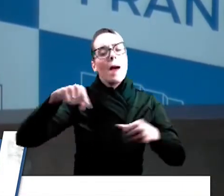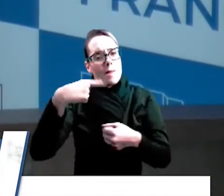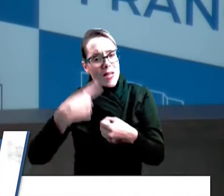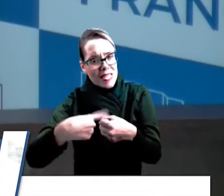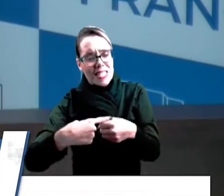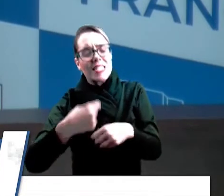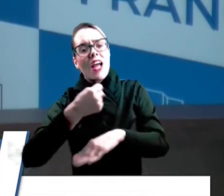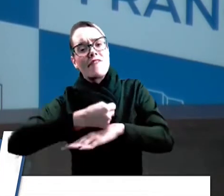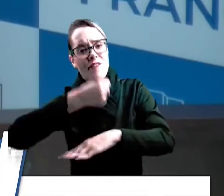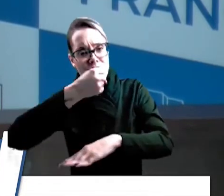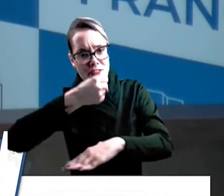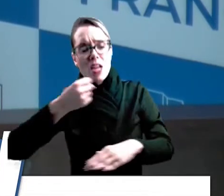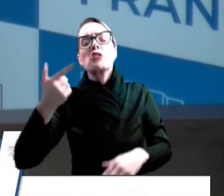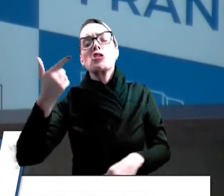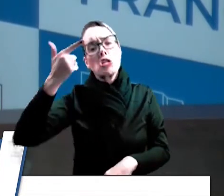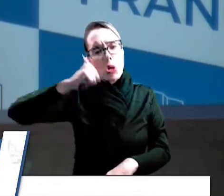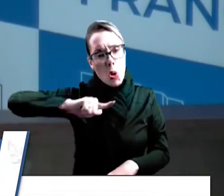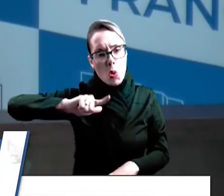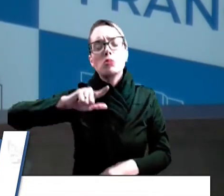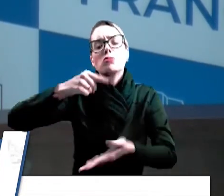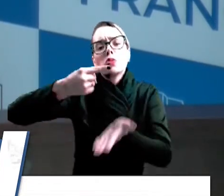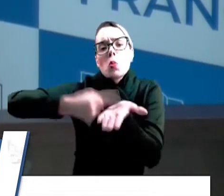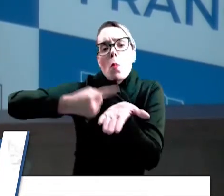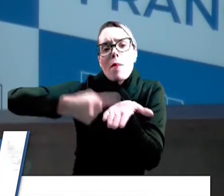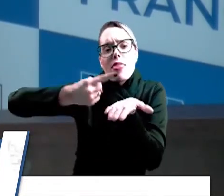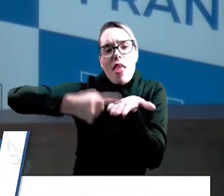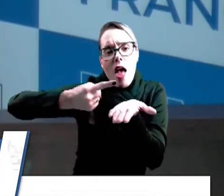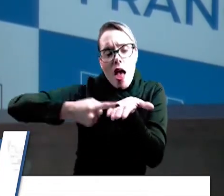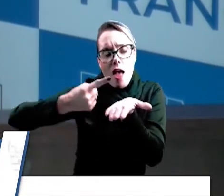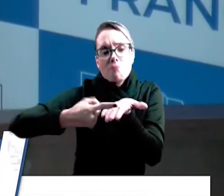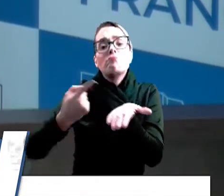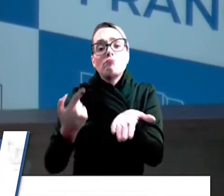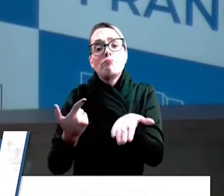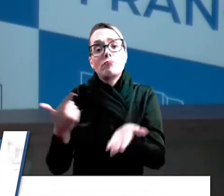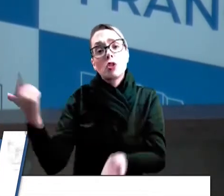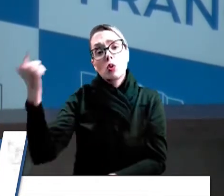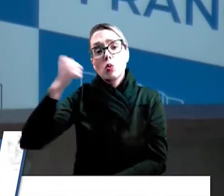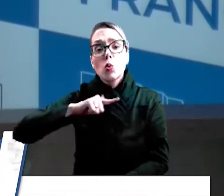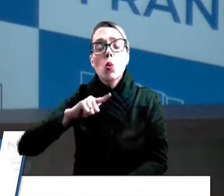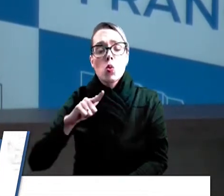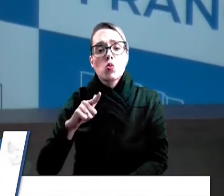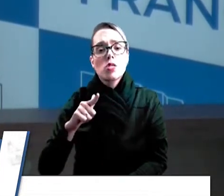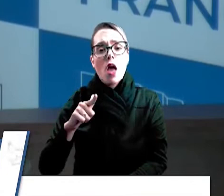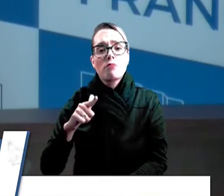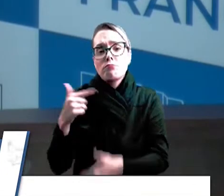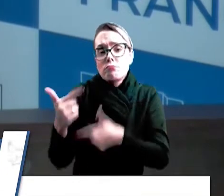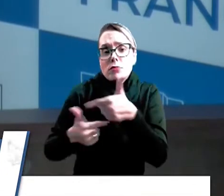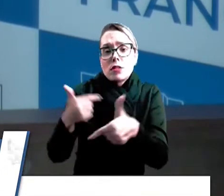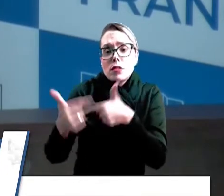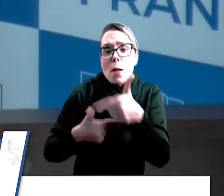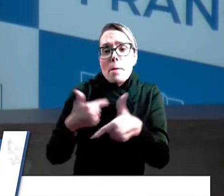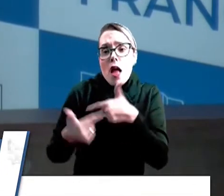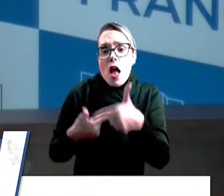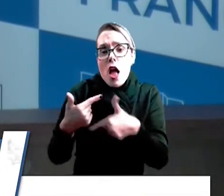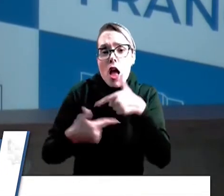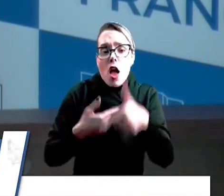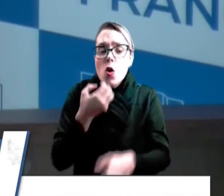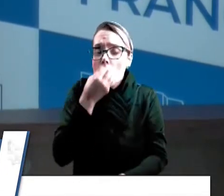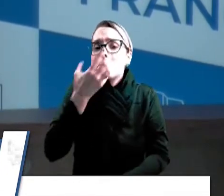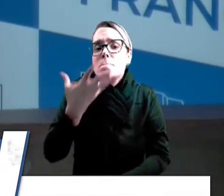pessoal da Indef para poder fazer esse trabalho de sarjetão aí na nossa cidade. Né? E